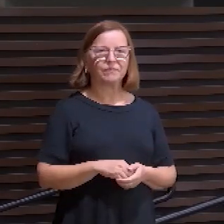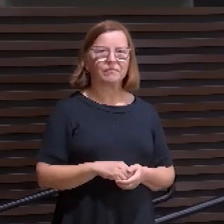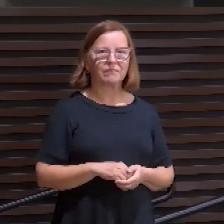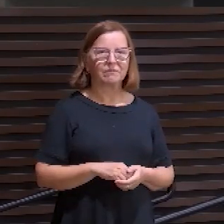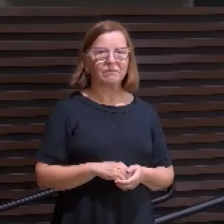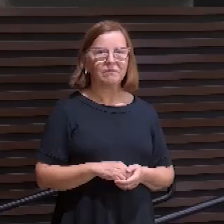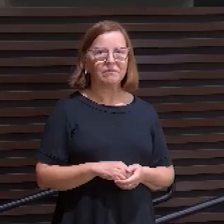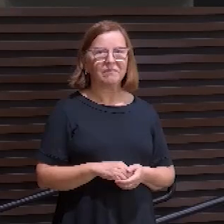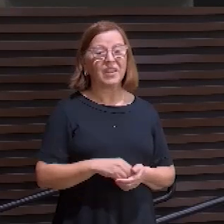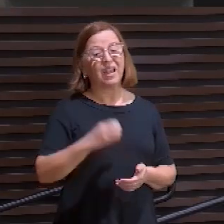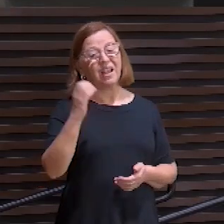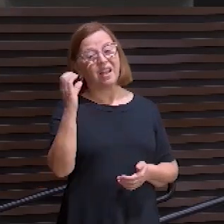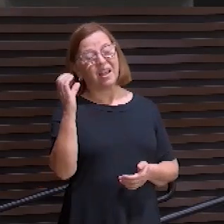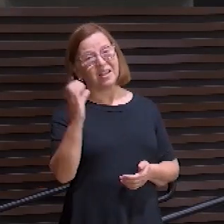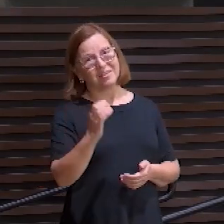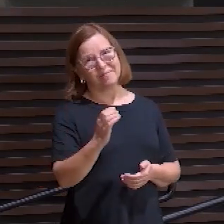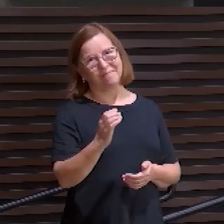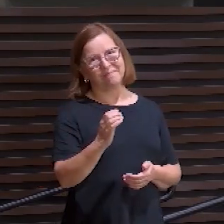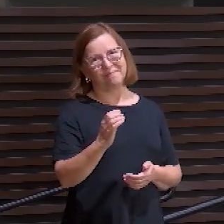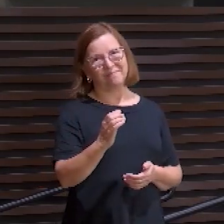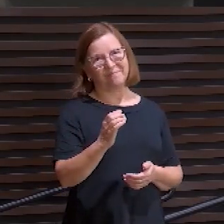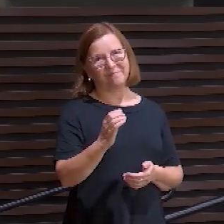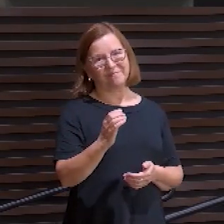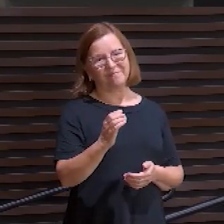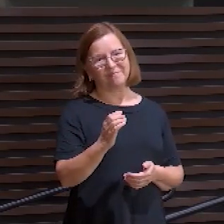Ah, Caim,